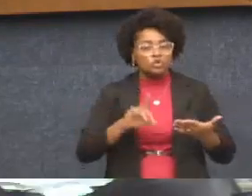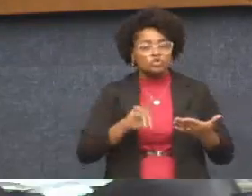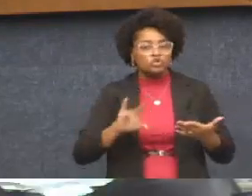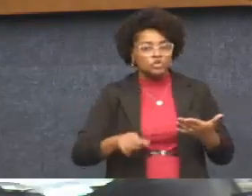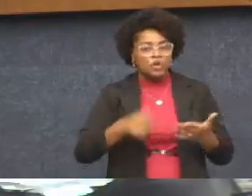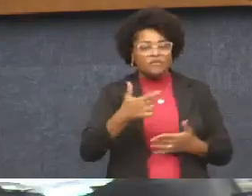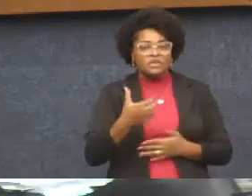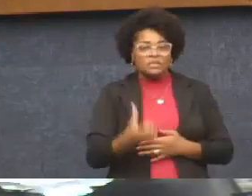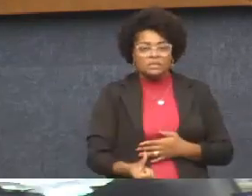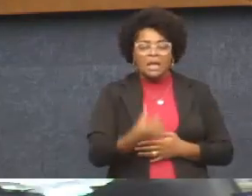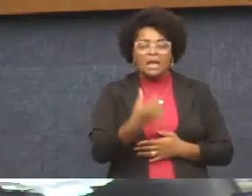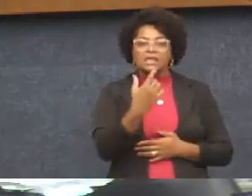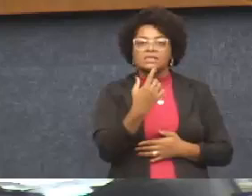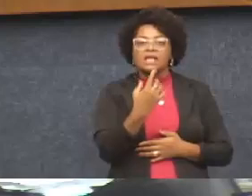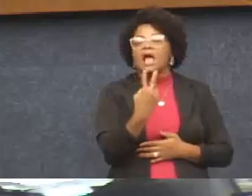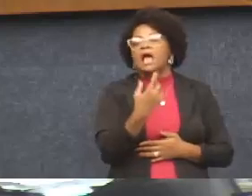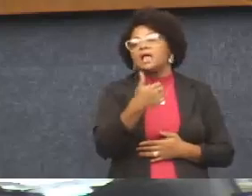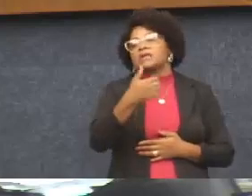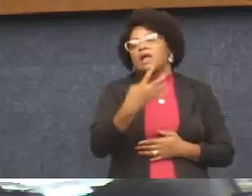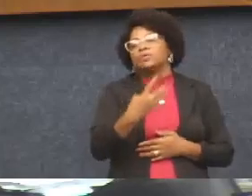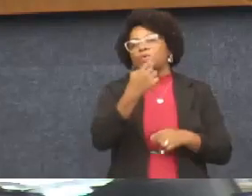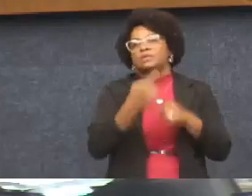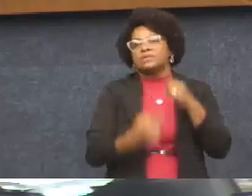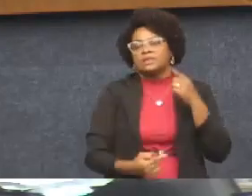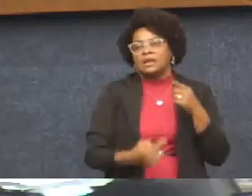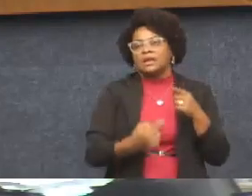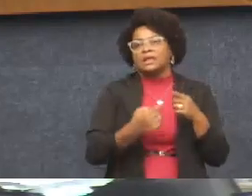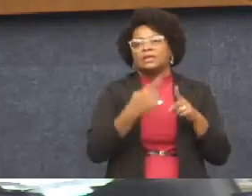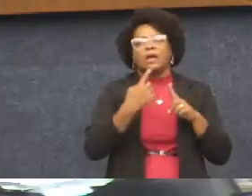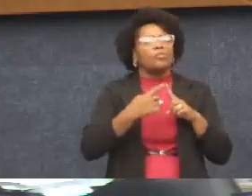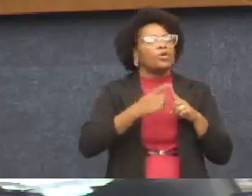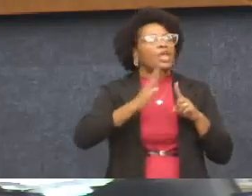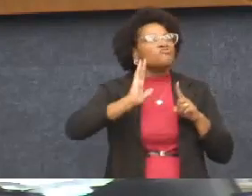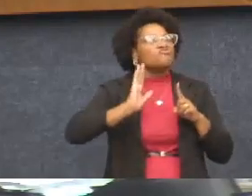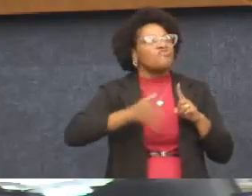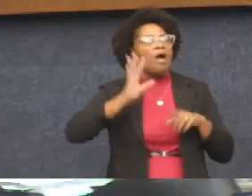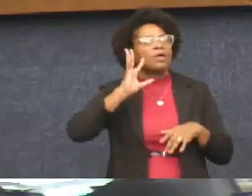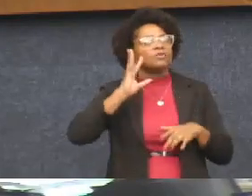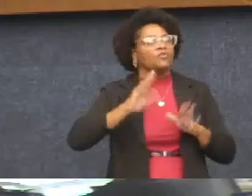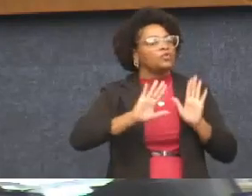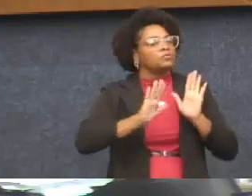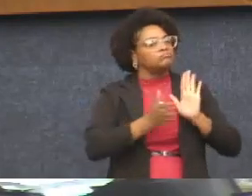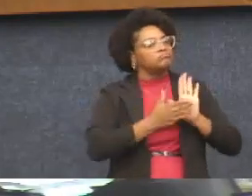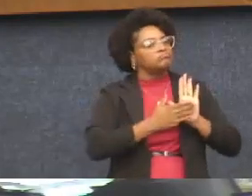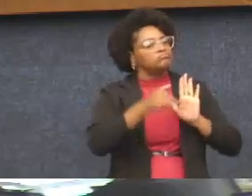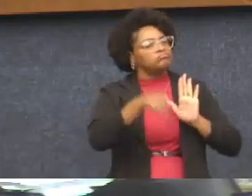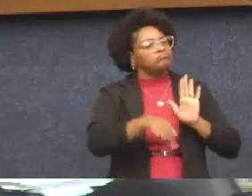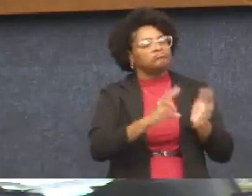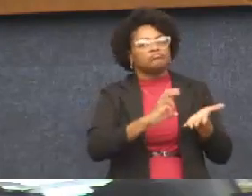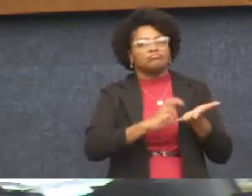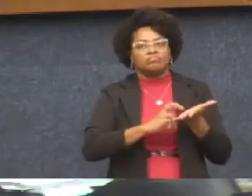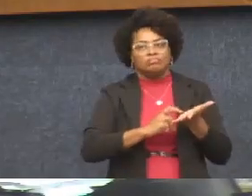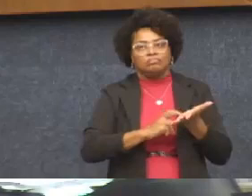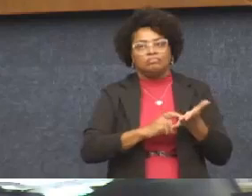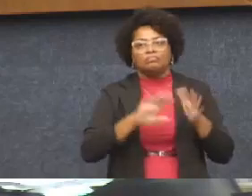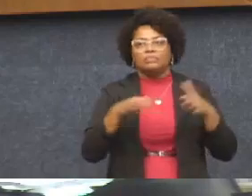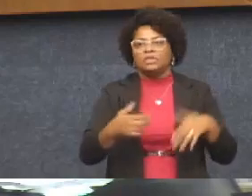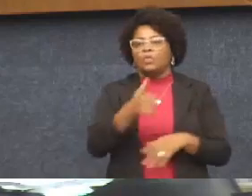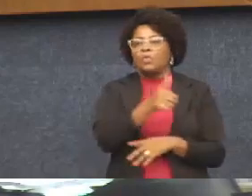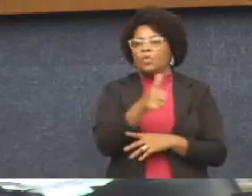26, às 14h30, em razão da apreciação de todas as proposições previstas na pauta de hoje. Então,